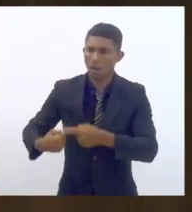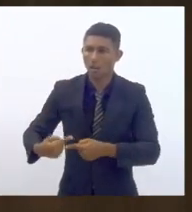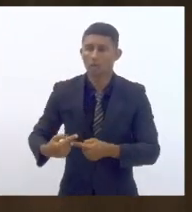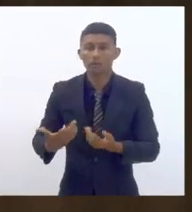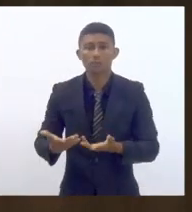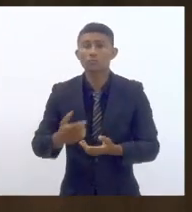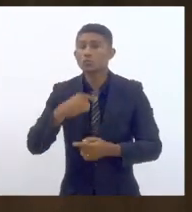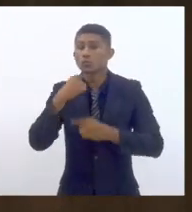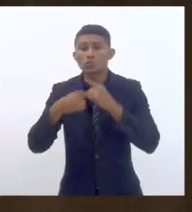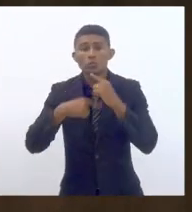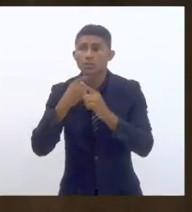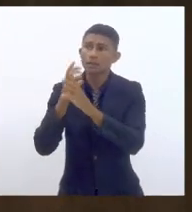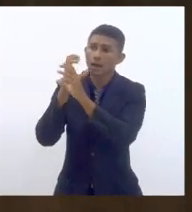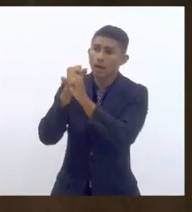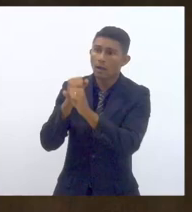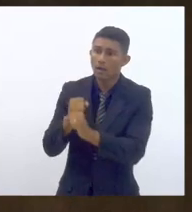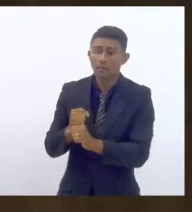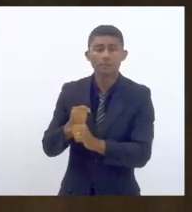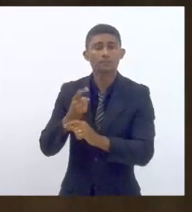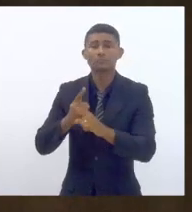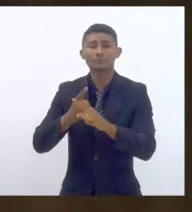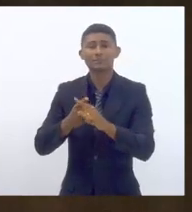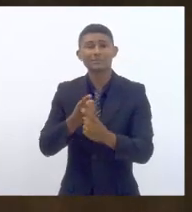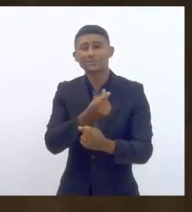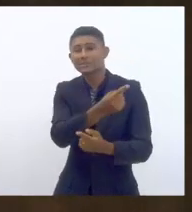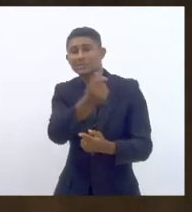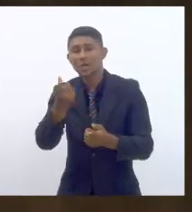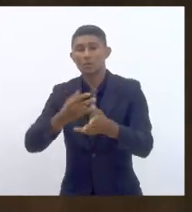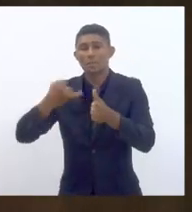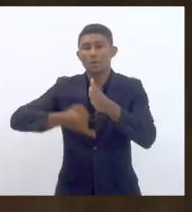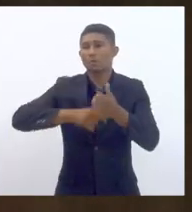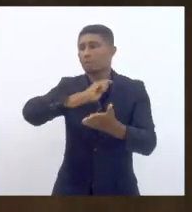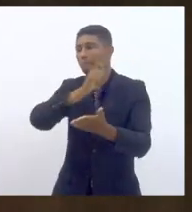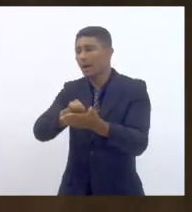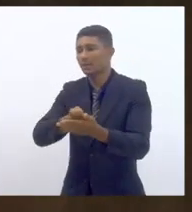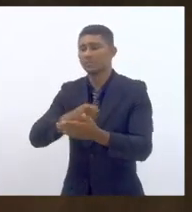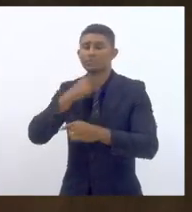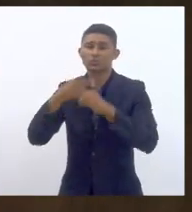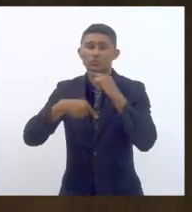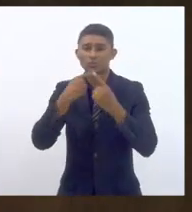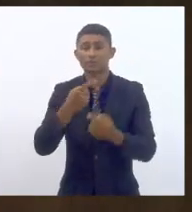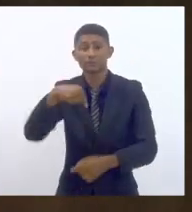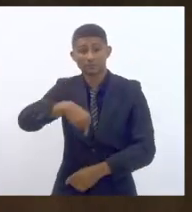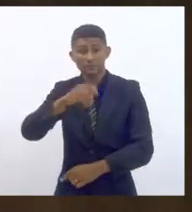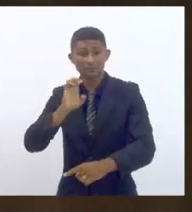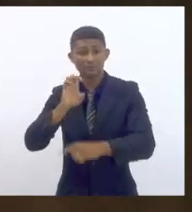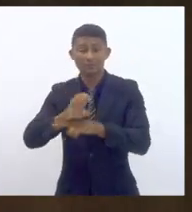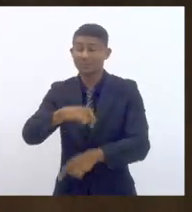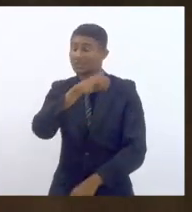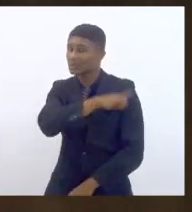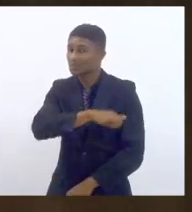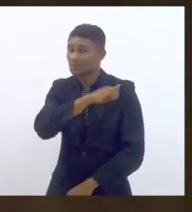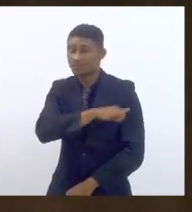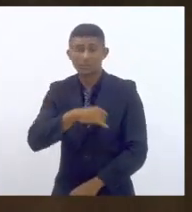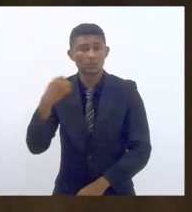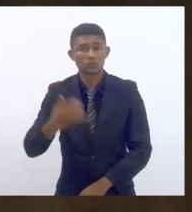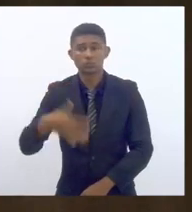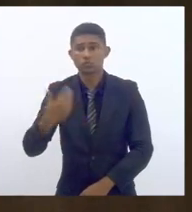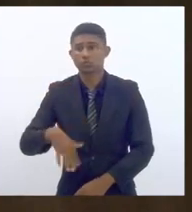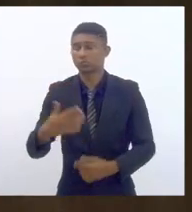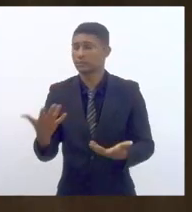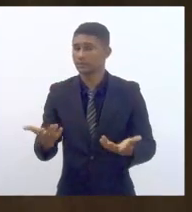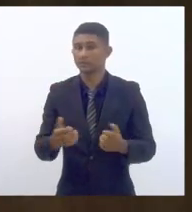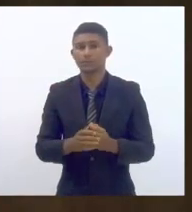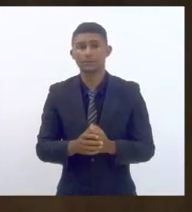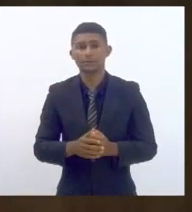inventário por não ter o dinheiro necessário para pagar um imposto que no estado do Rio de Janeiro é um dos maiores da federação. Então,